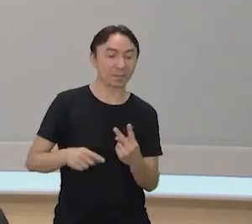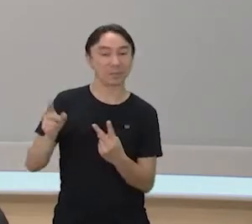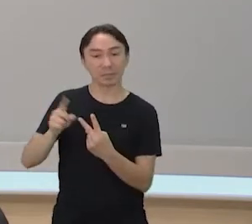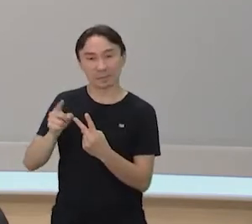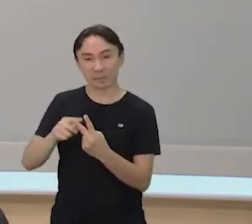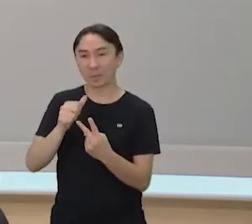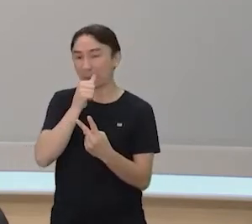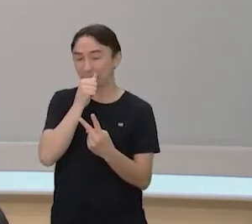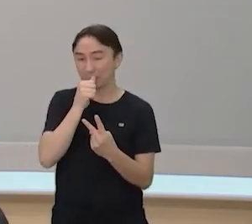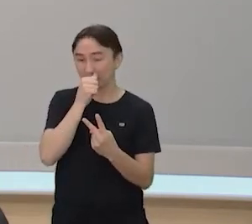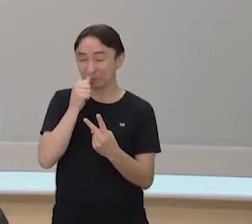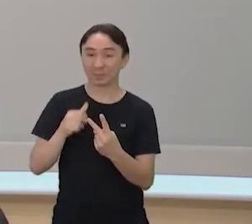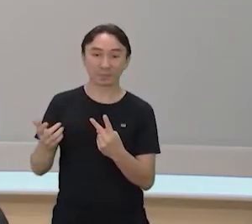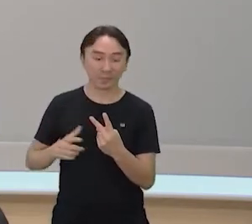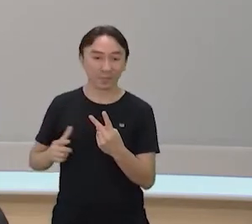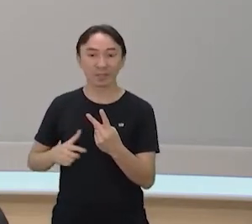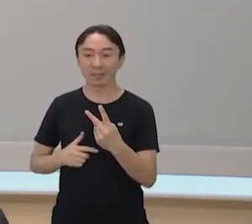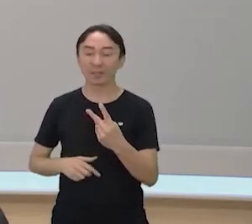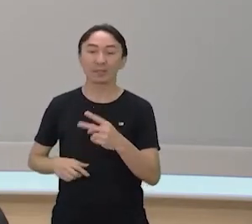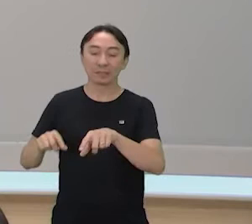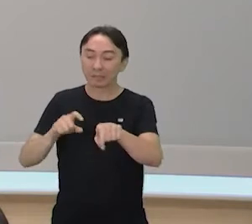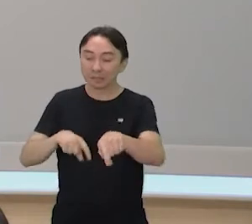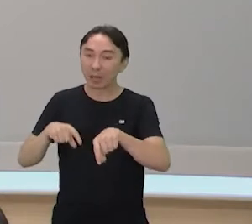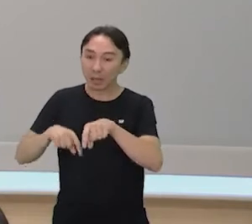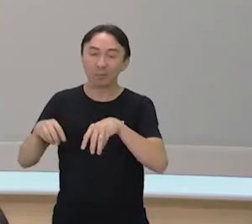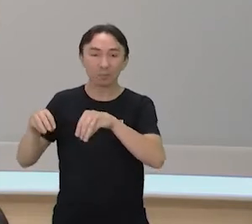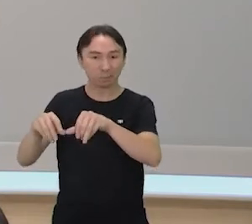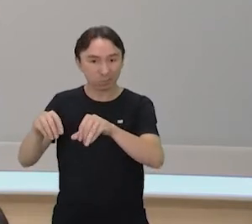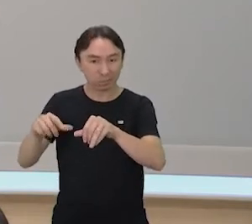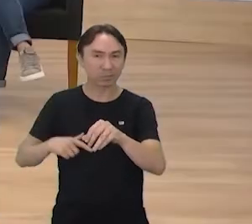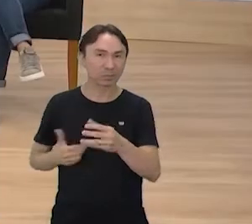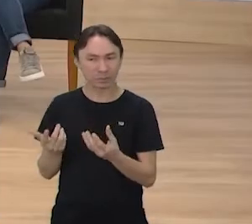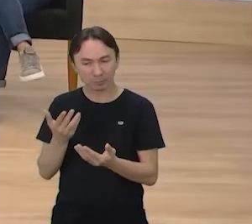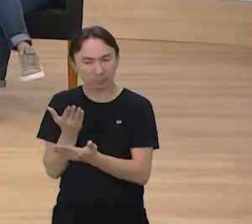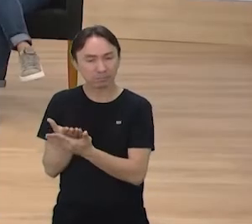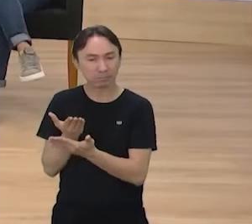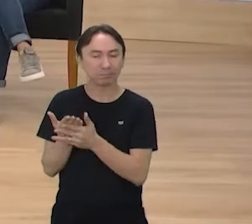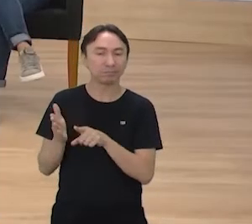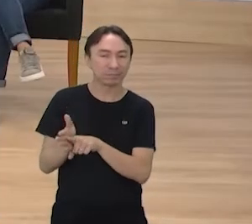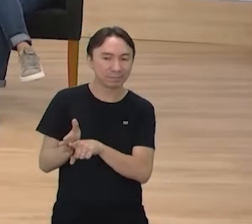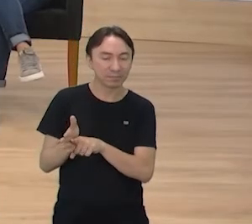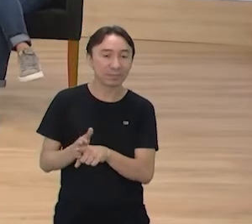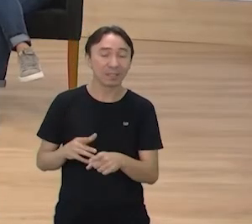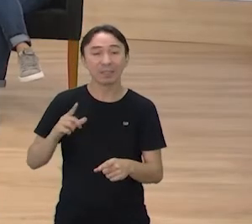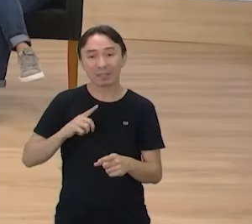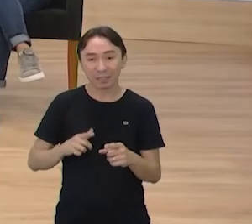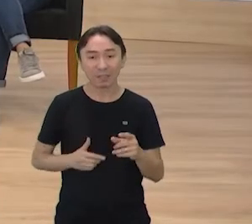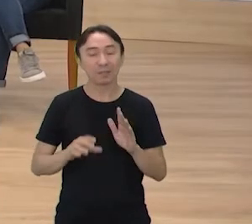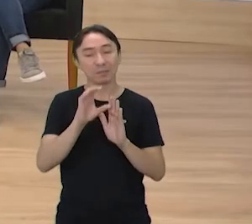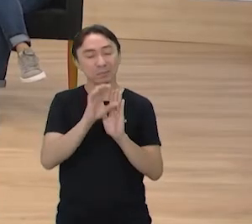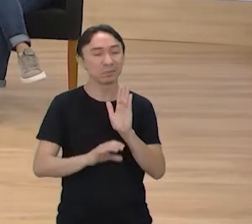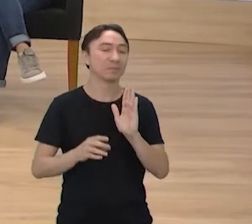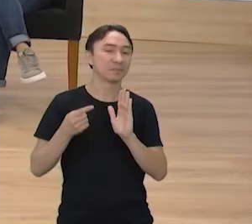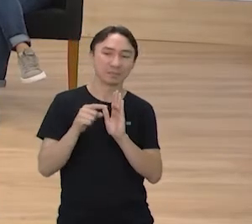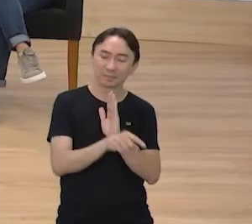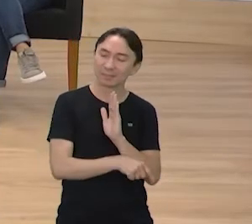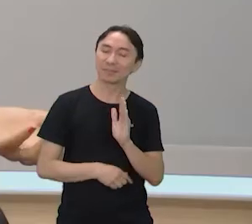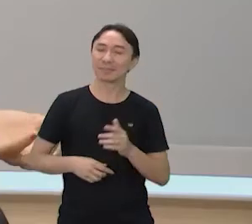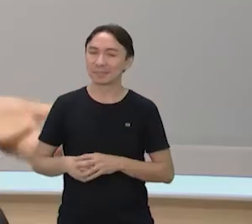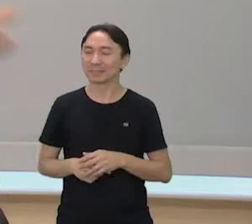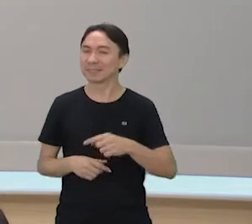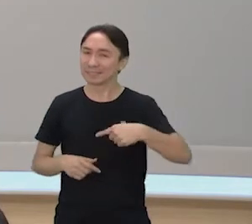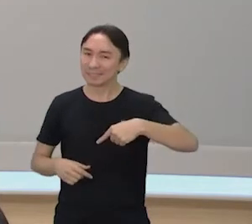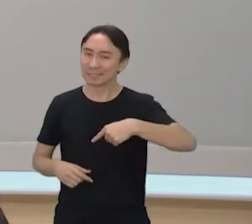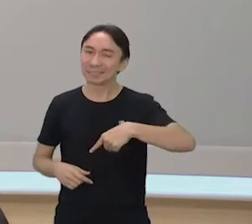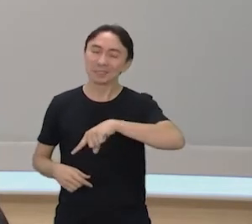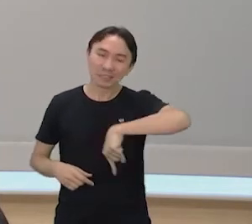esses aprofundamentos. Mas a ideia é muito legal, eu tenho um aprofundamento que está me encantando, hoje a gente trabalha ciências da